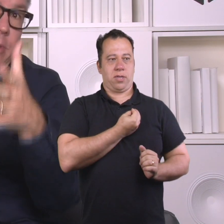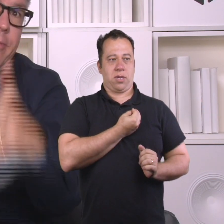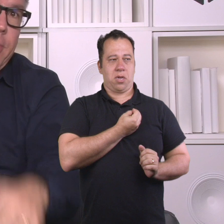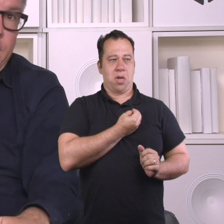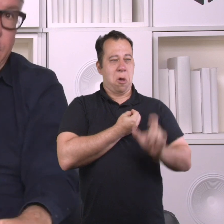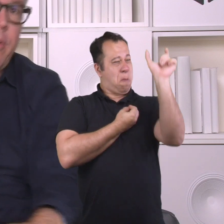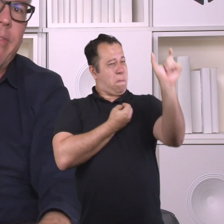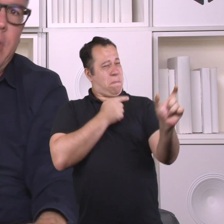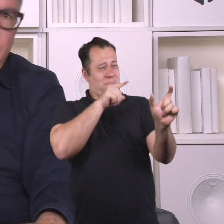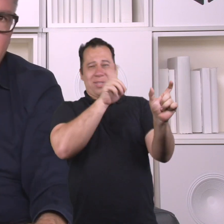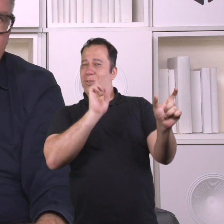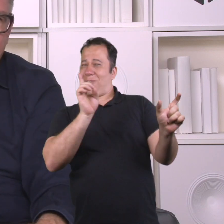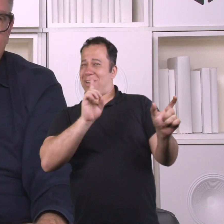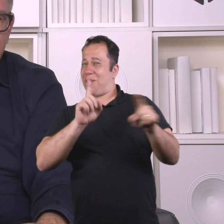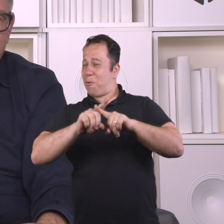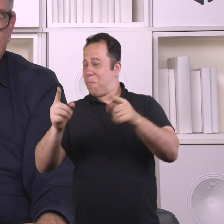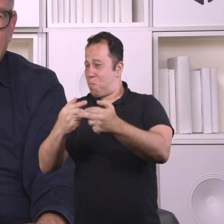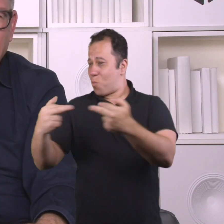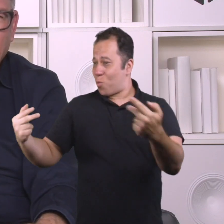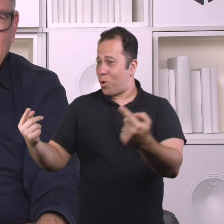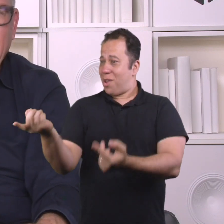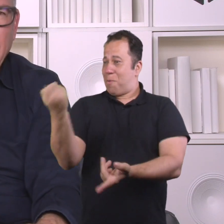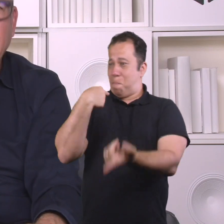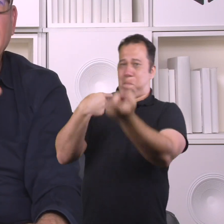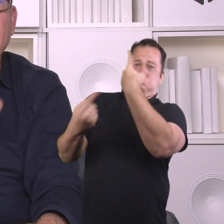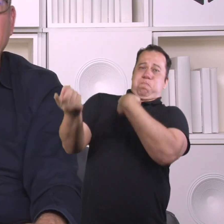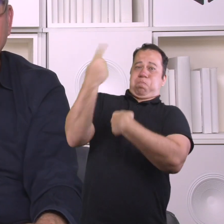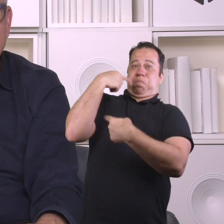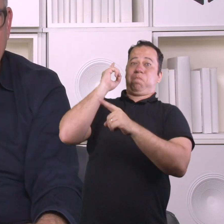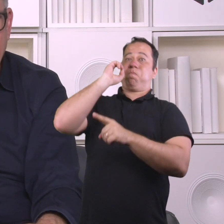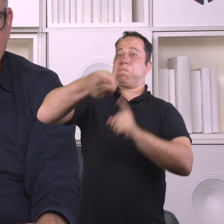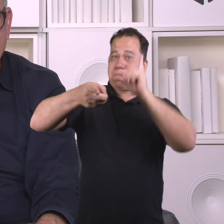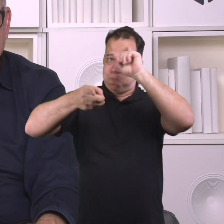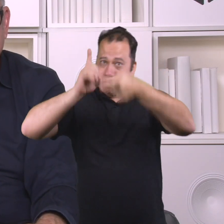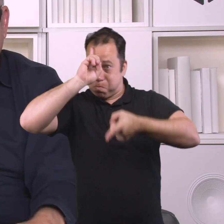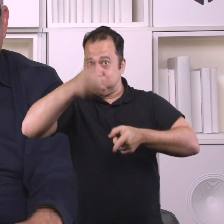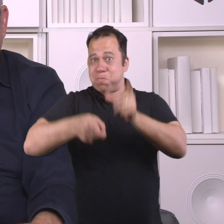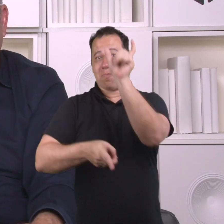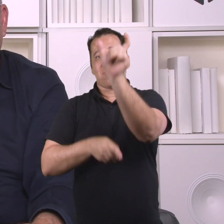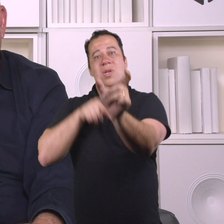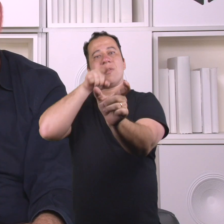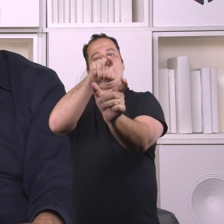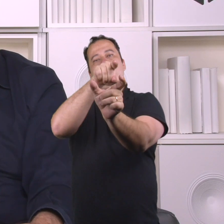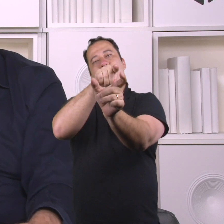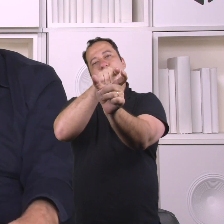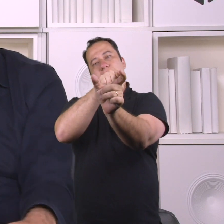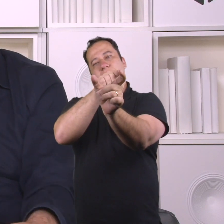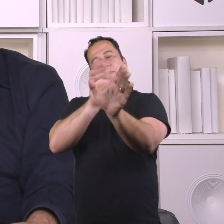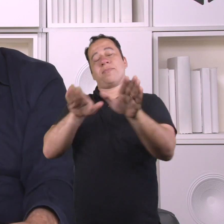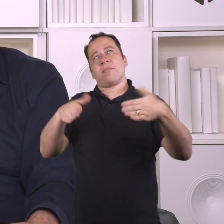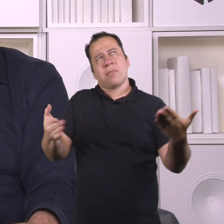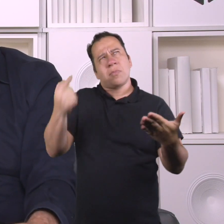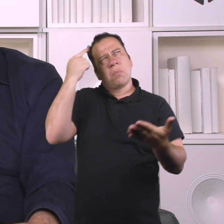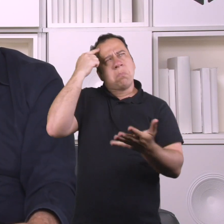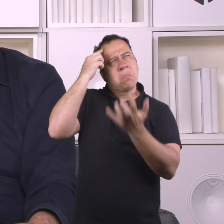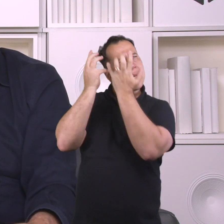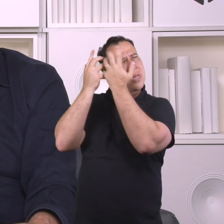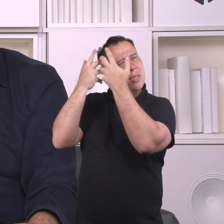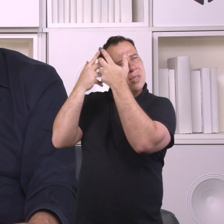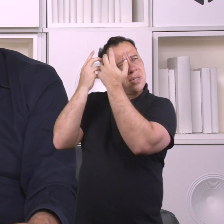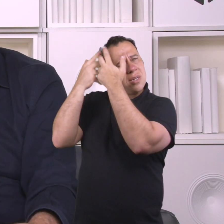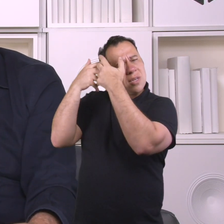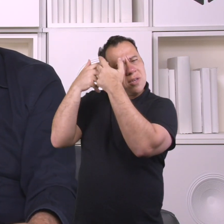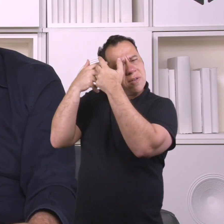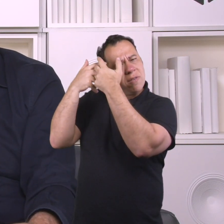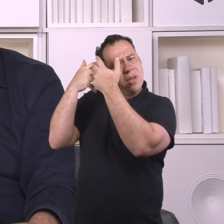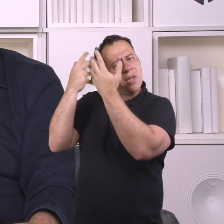funciona como se fosse na sua vida? E que quer dominar e controlar você? Então, faça esse exercício. Como é que você